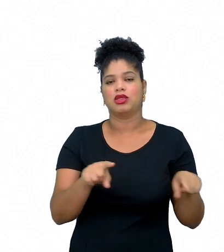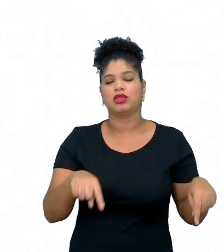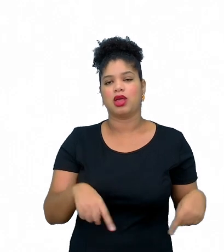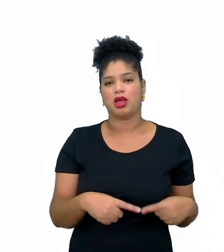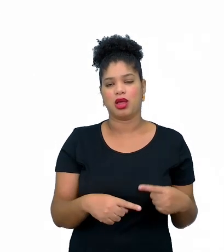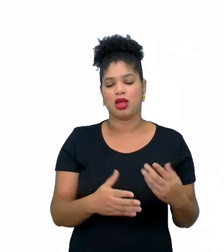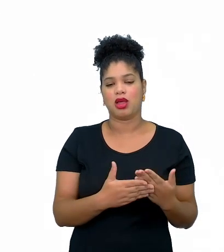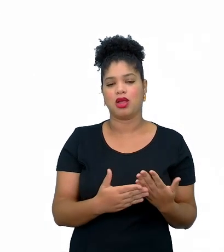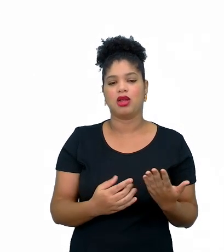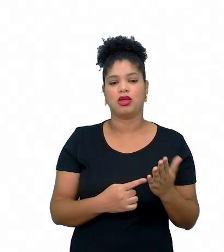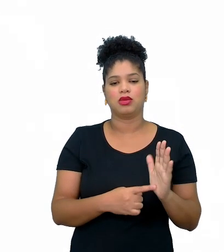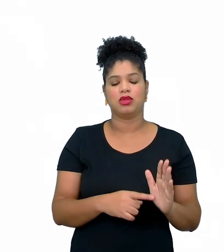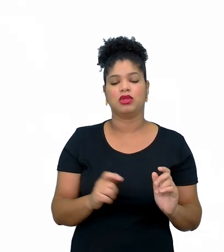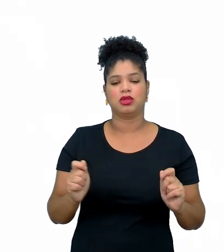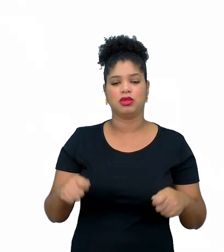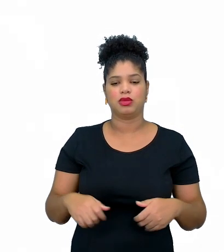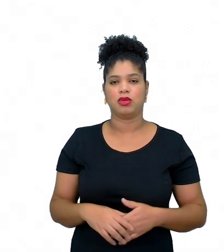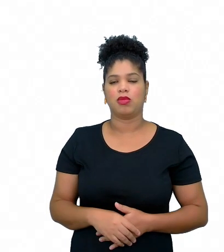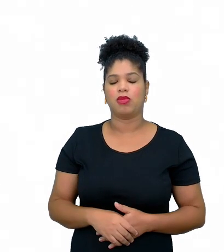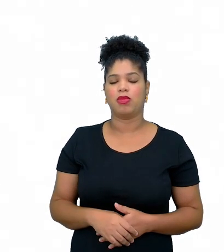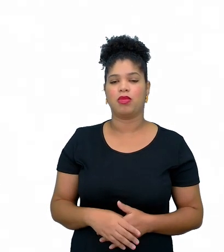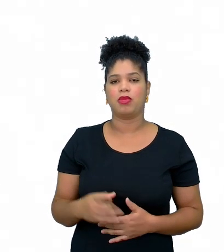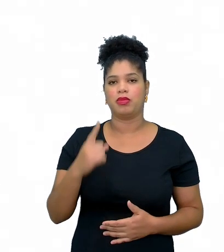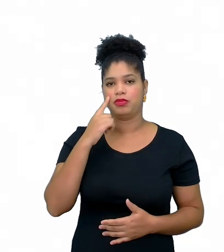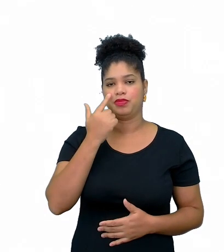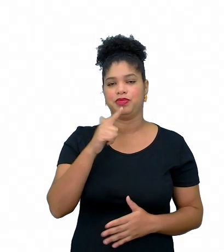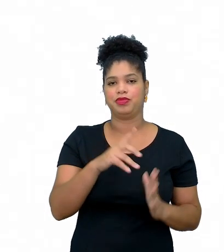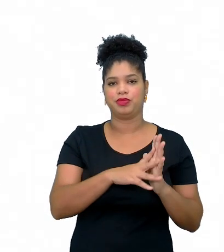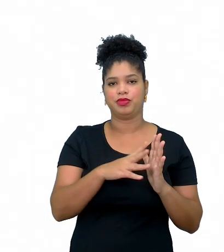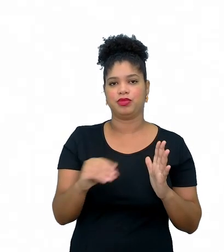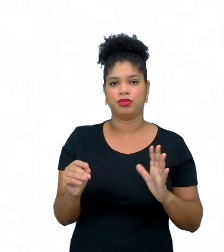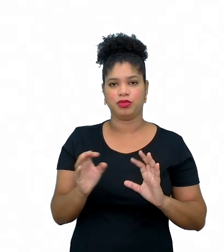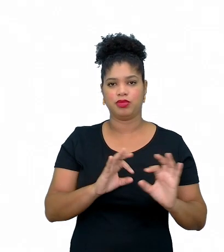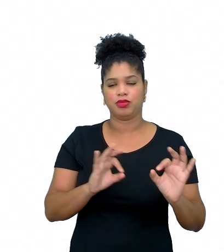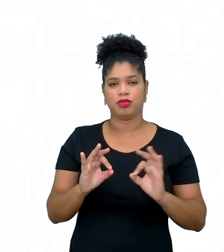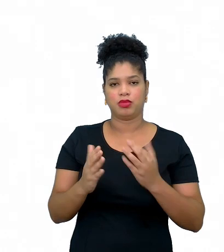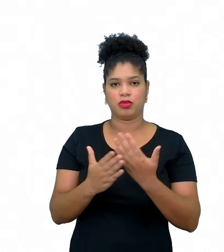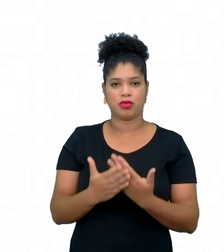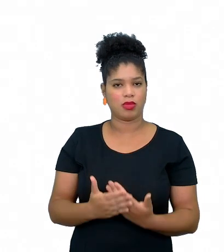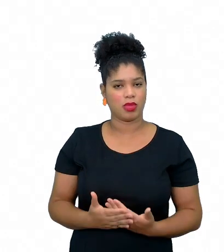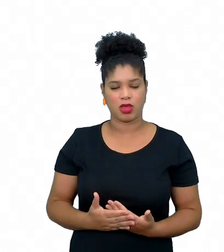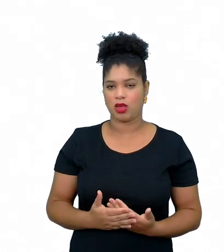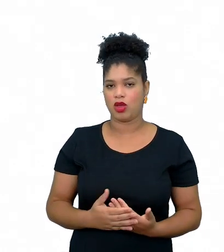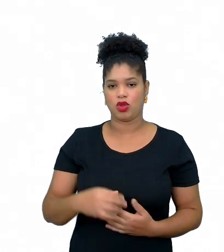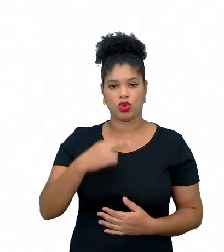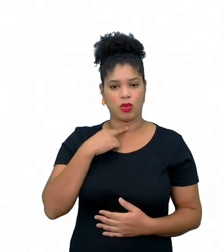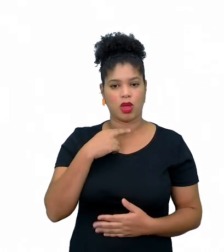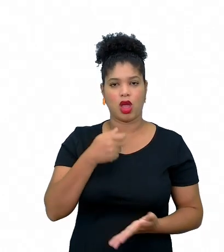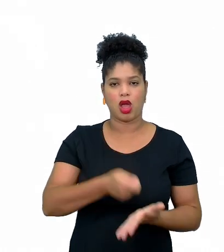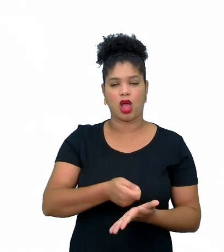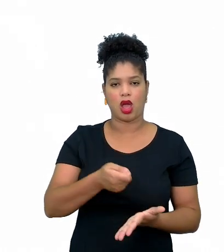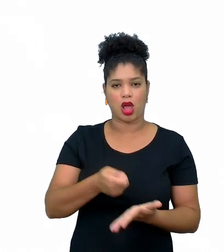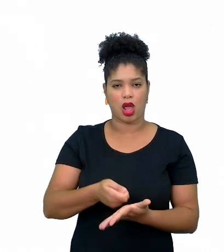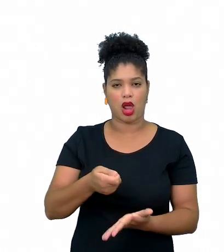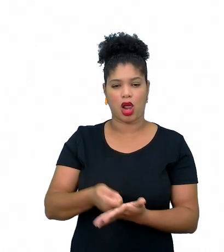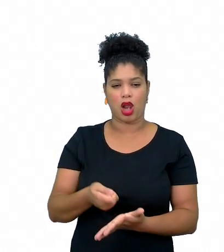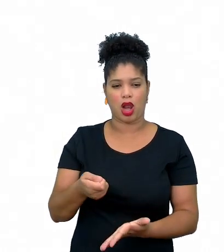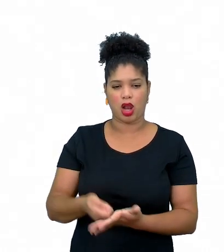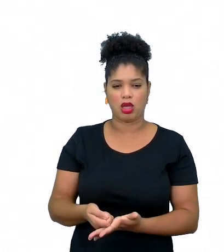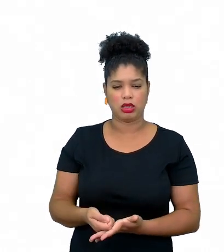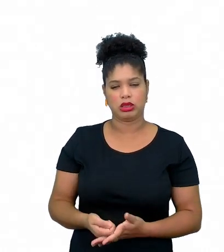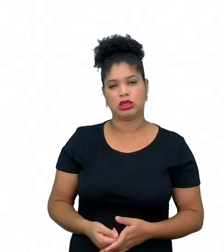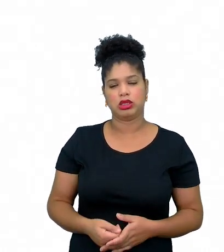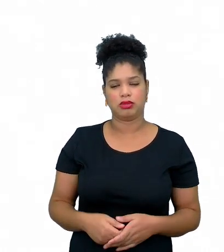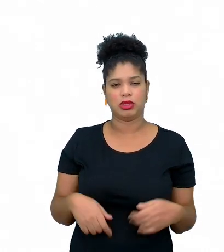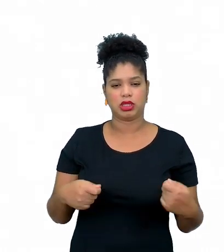todo. Aqui segue um modelo de plano de aula. Esse modelo não pode ser rígido demais a ponto de você, vou